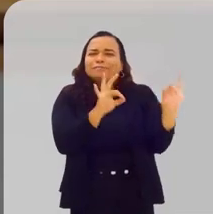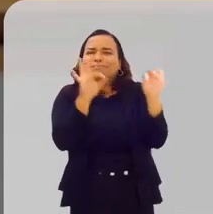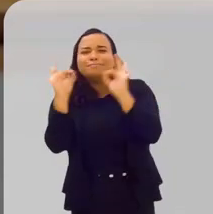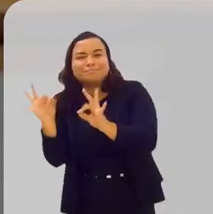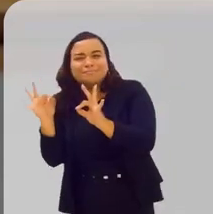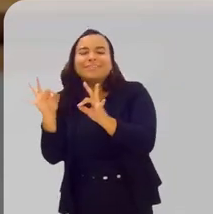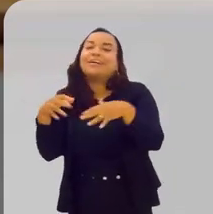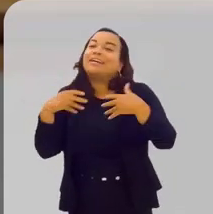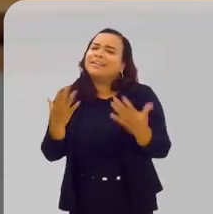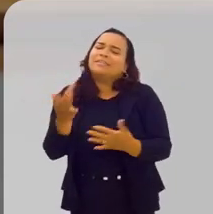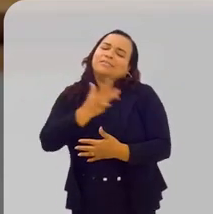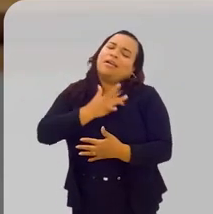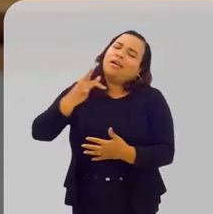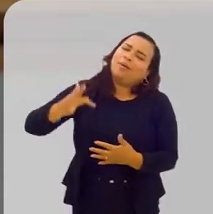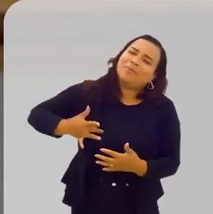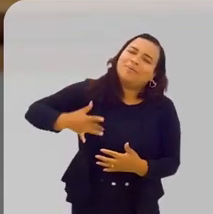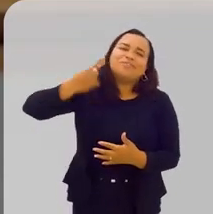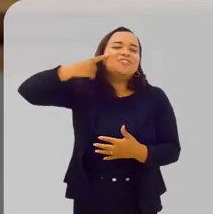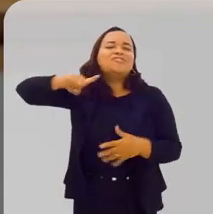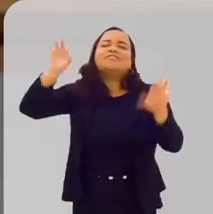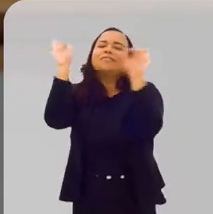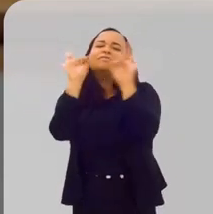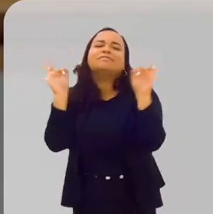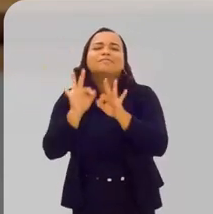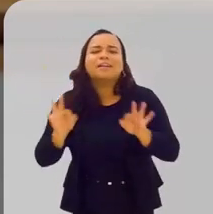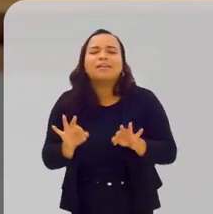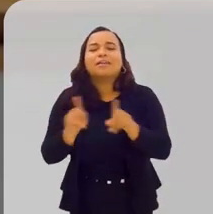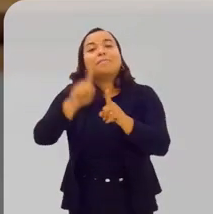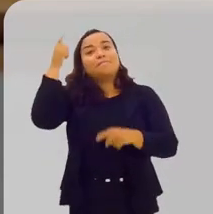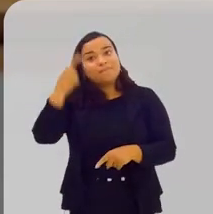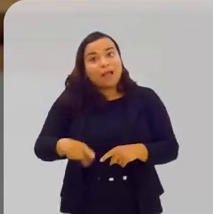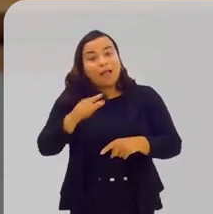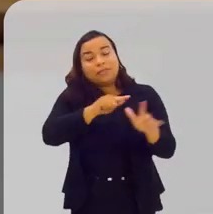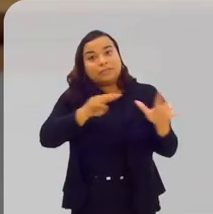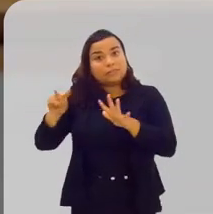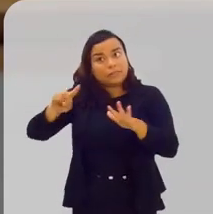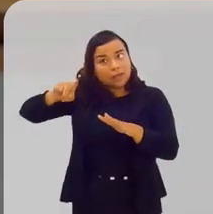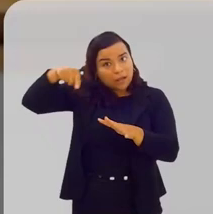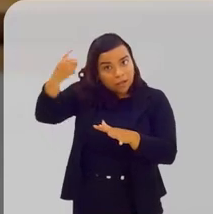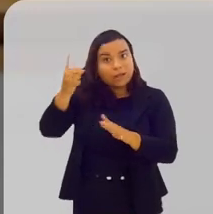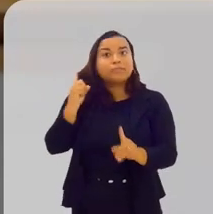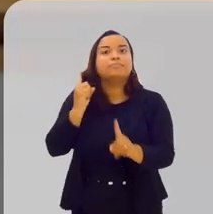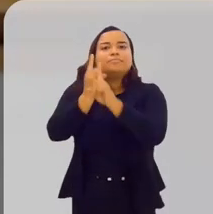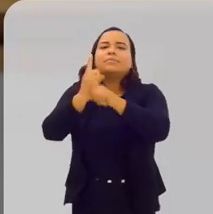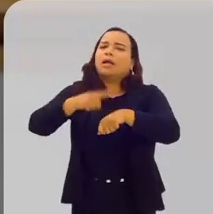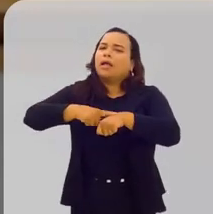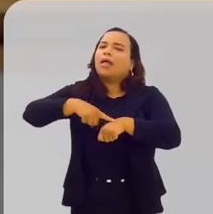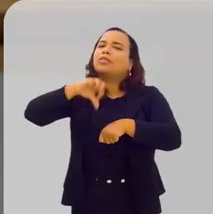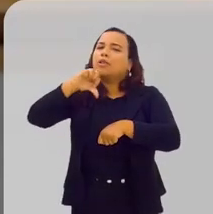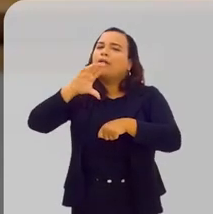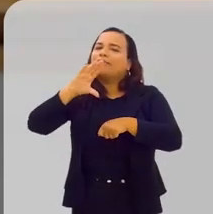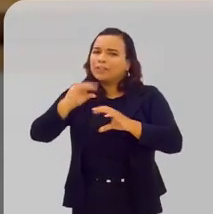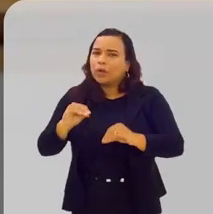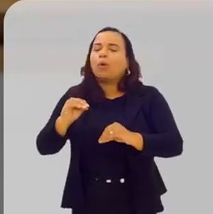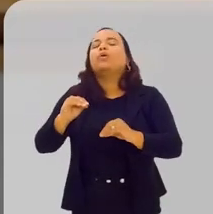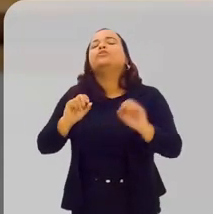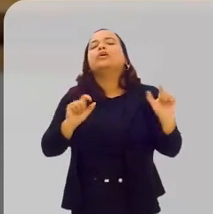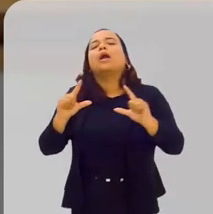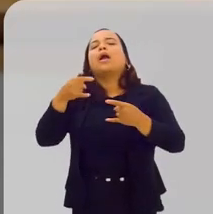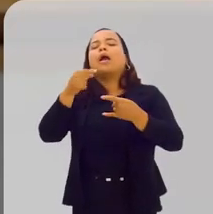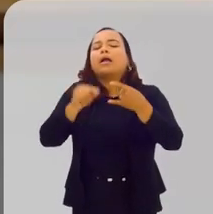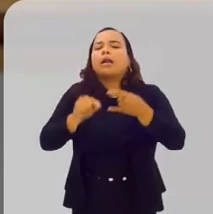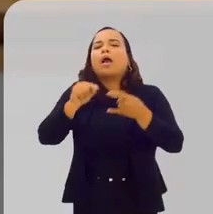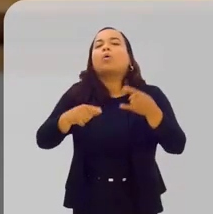com a gente até agora saúde dias felizes e até semana que vem às 9 horas da noite nos canais